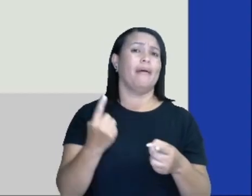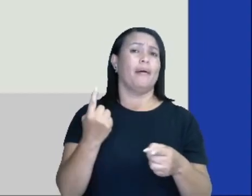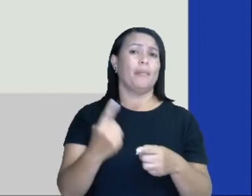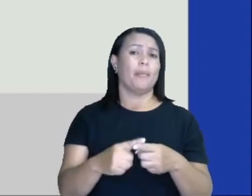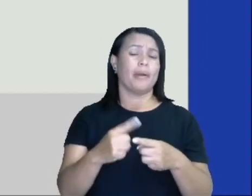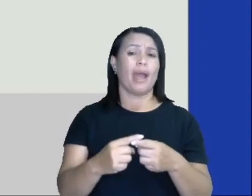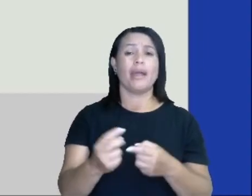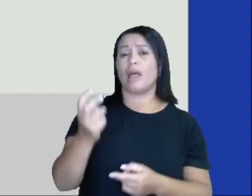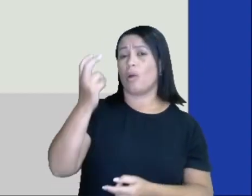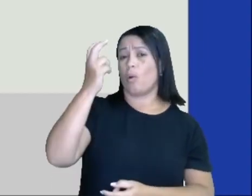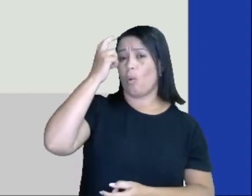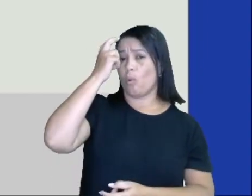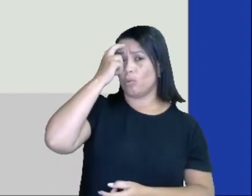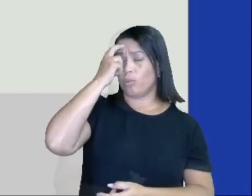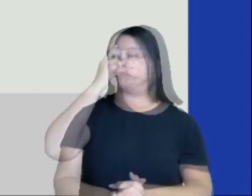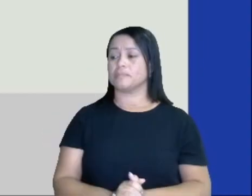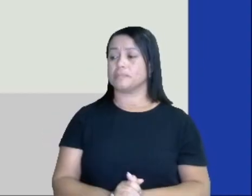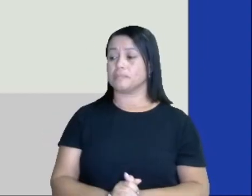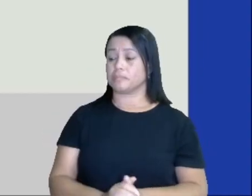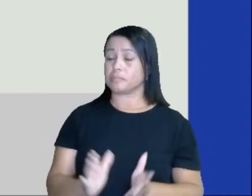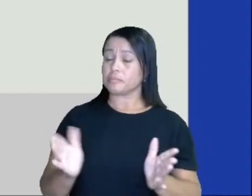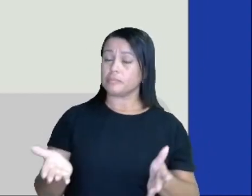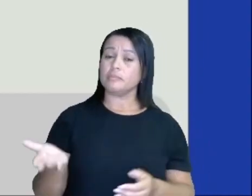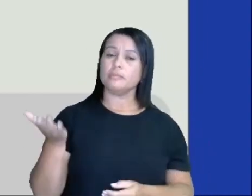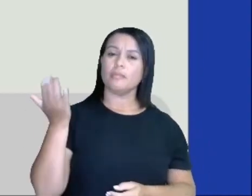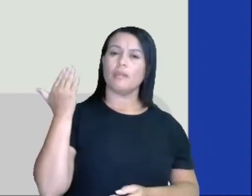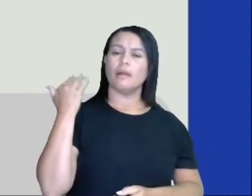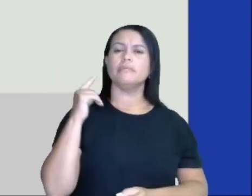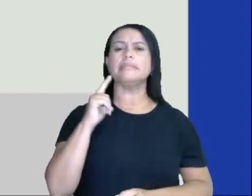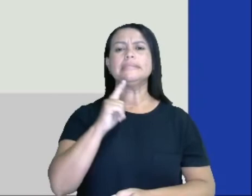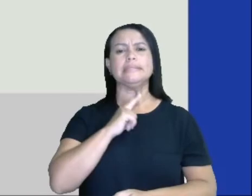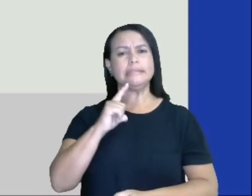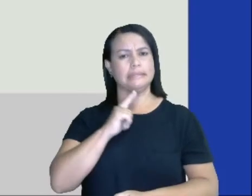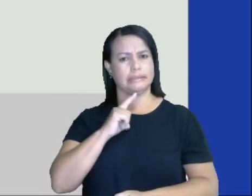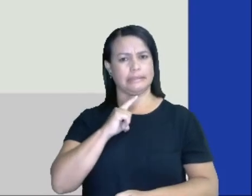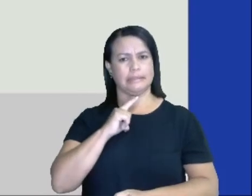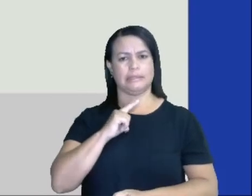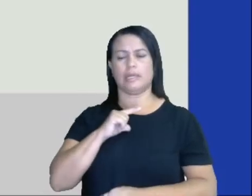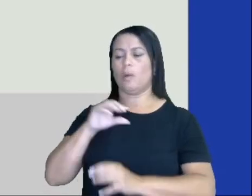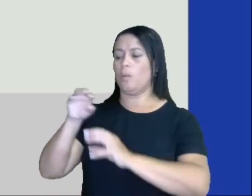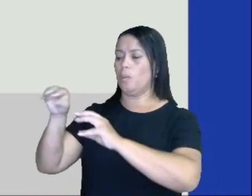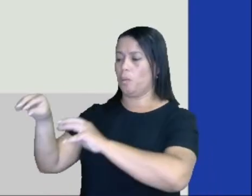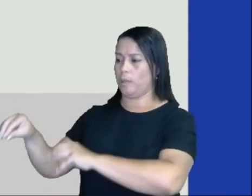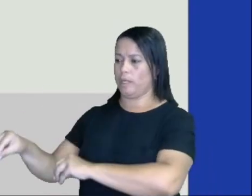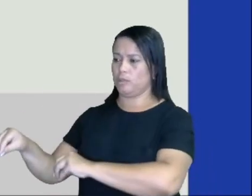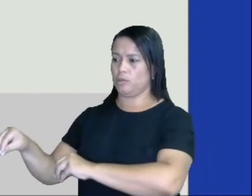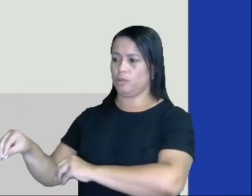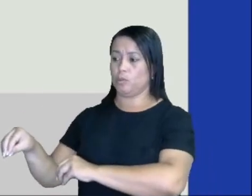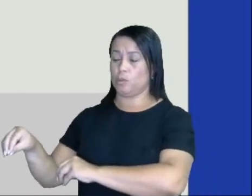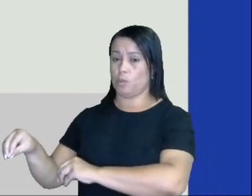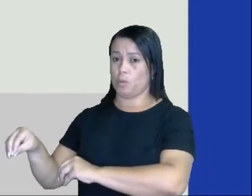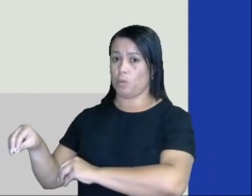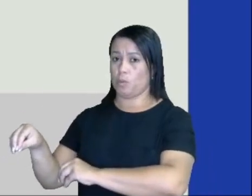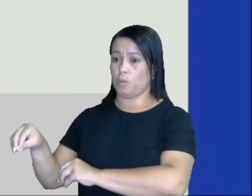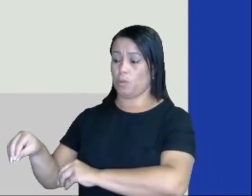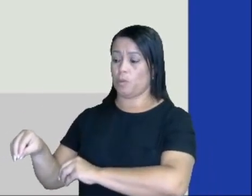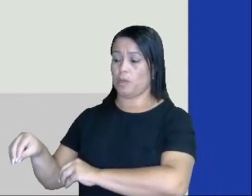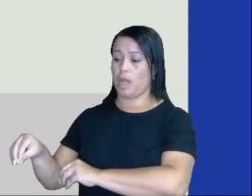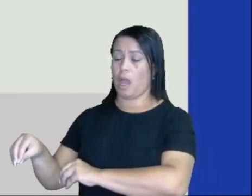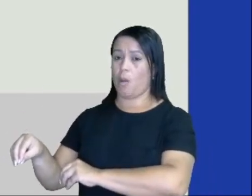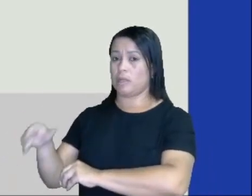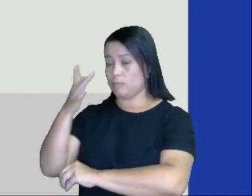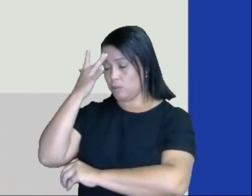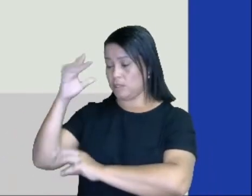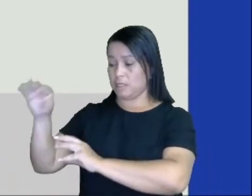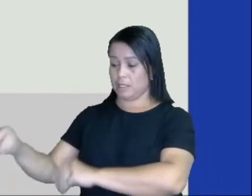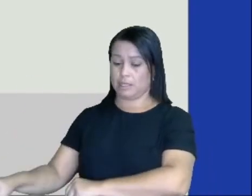da cultura, da cafeicultura. Antigamente existia o êxodo rural, né? Das pessoas saíam da zona